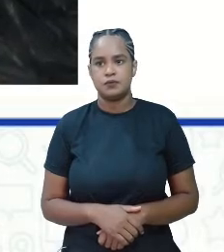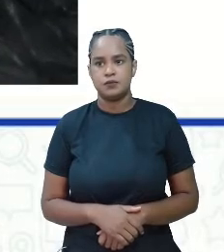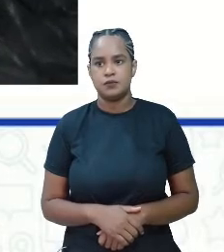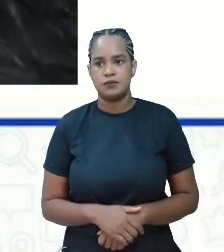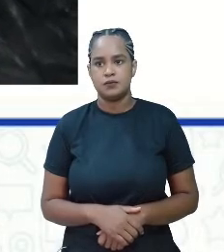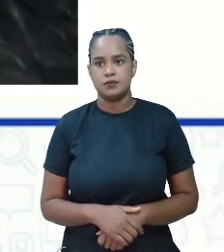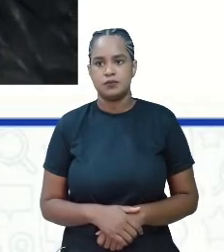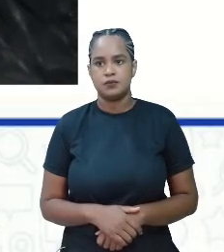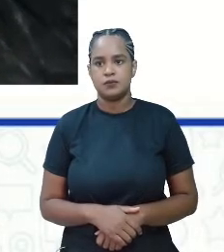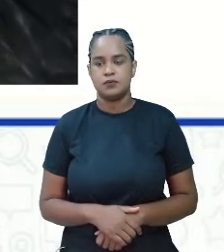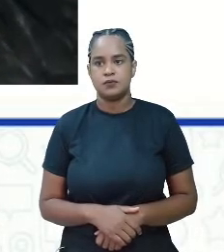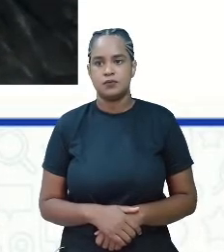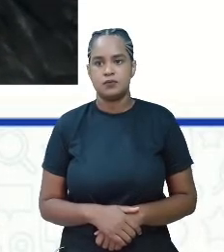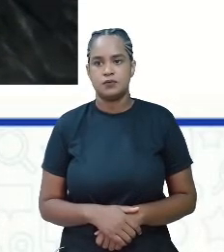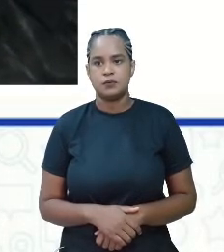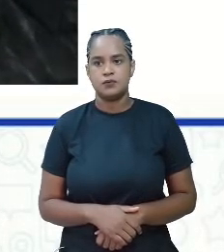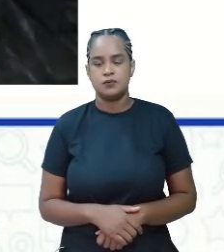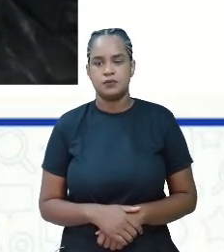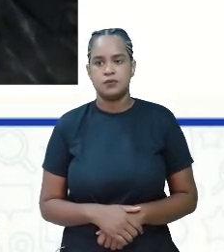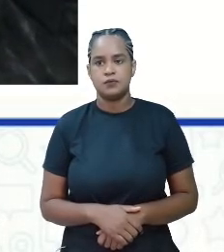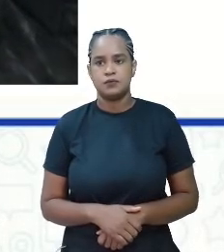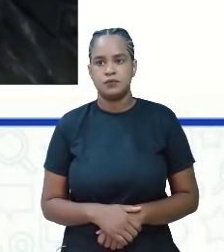É bem harmônica, né?